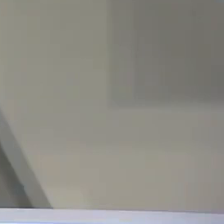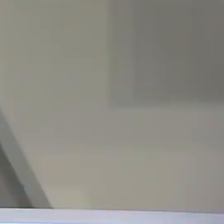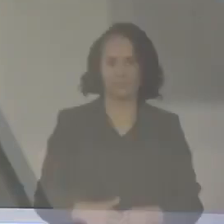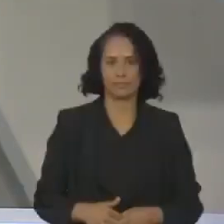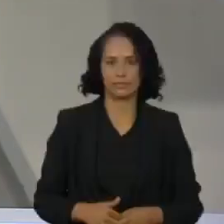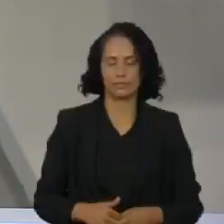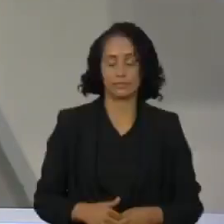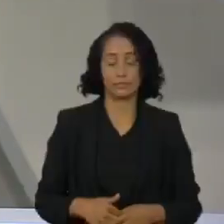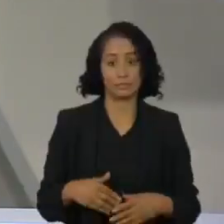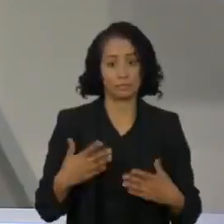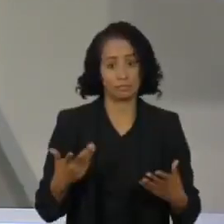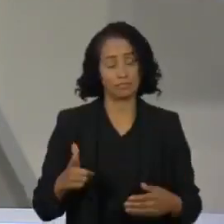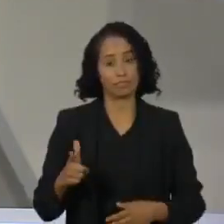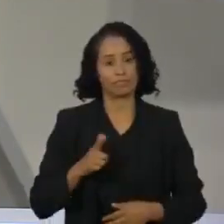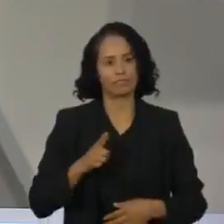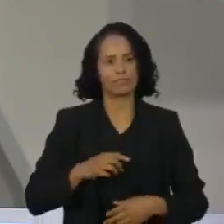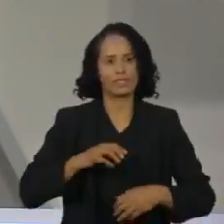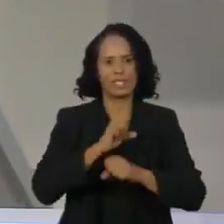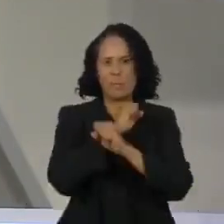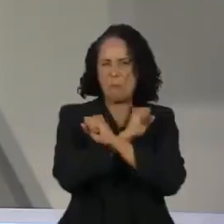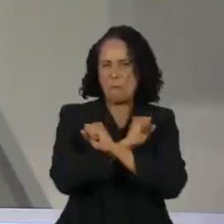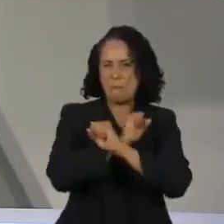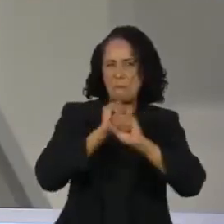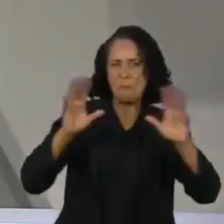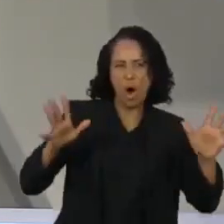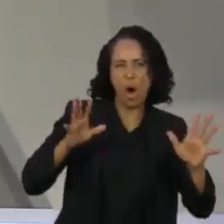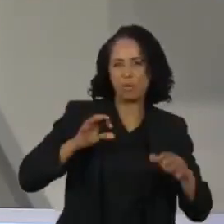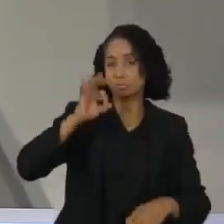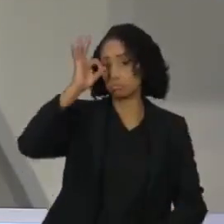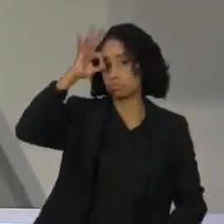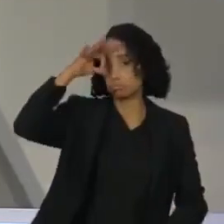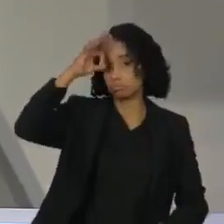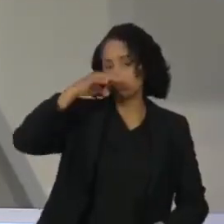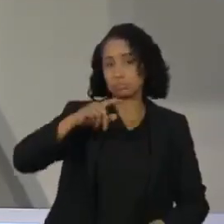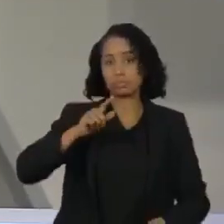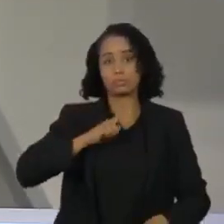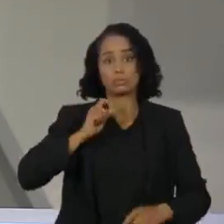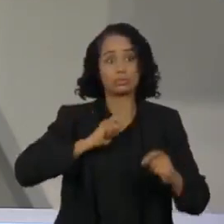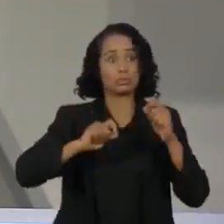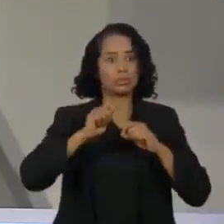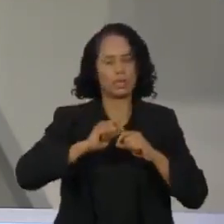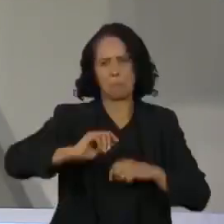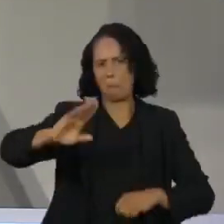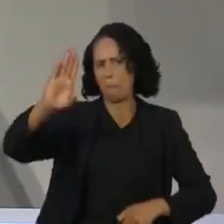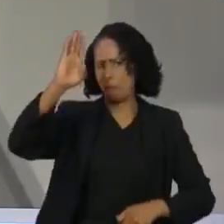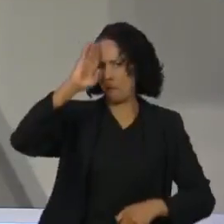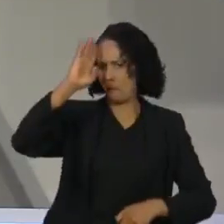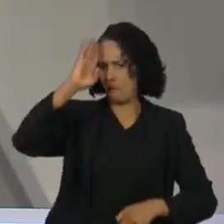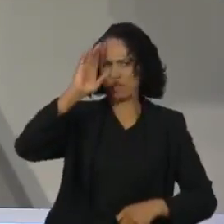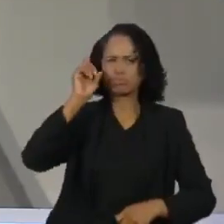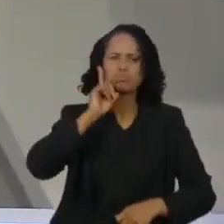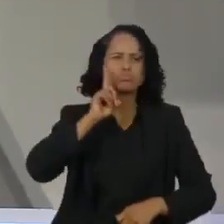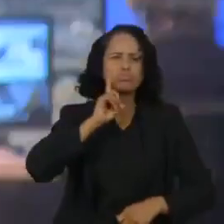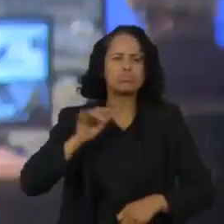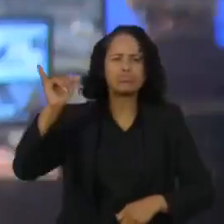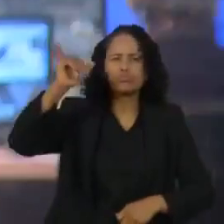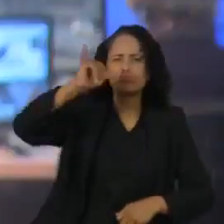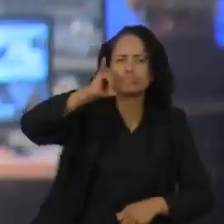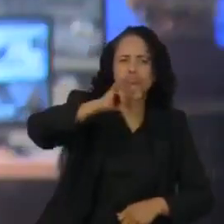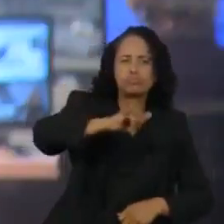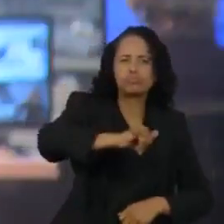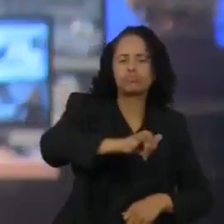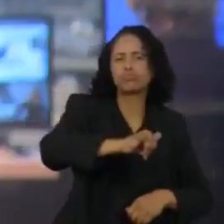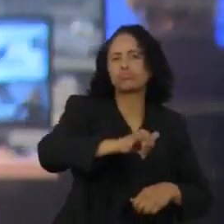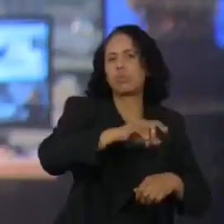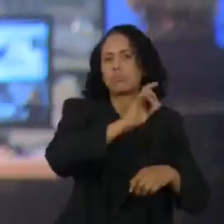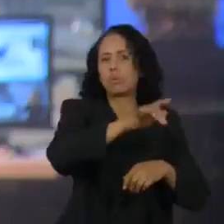e sobre o risco de novos ataques soldados americanos e aliados correm contra o tempo para sair definitivamente de KaBuM